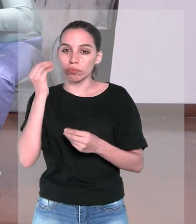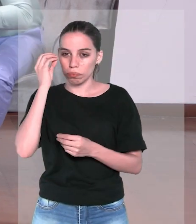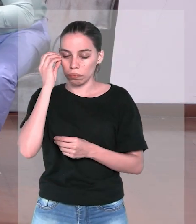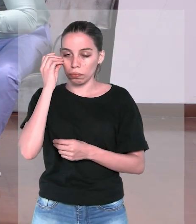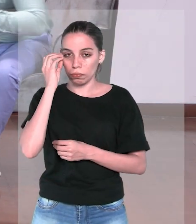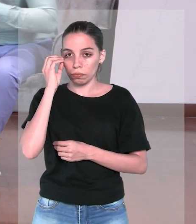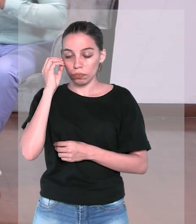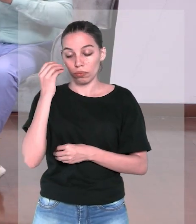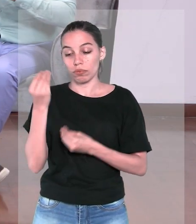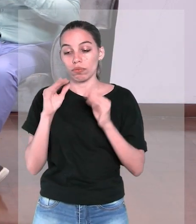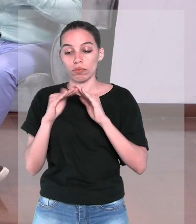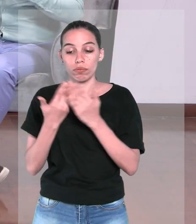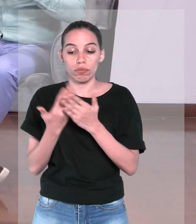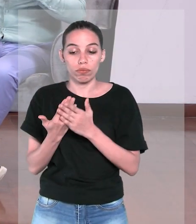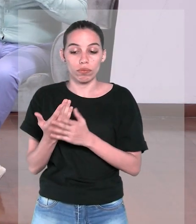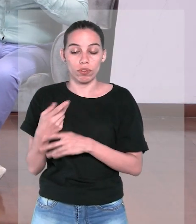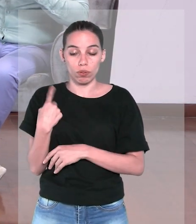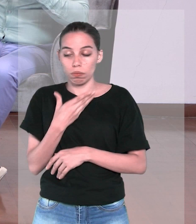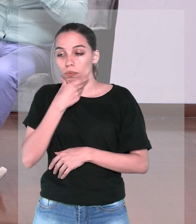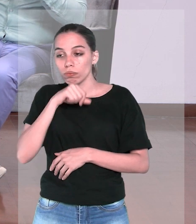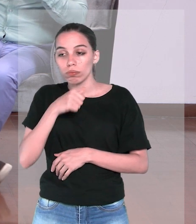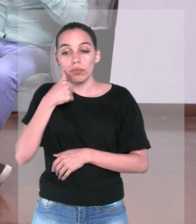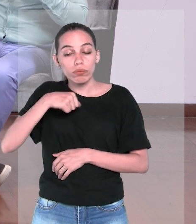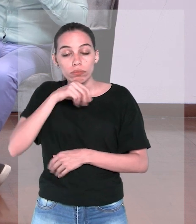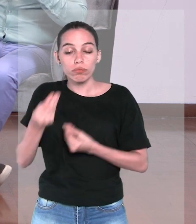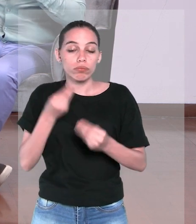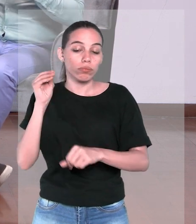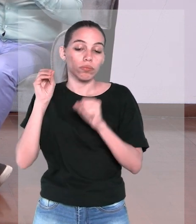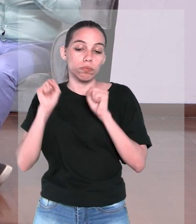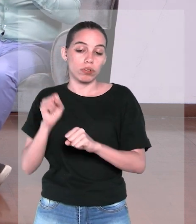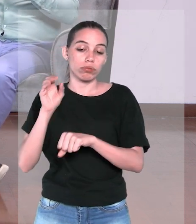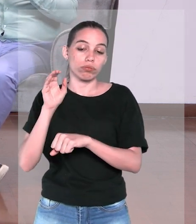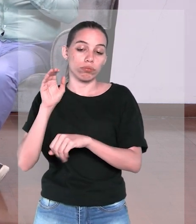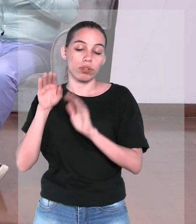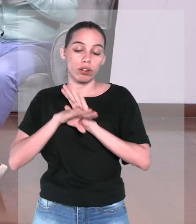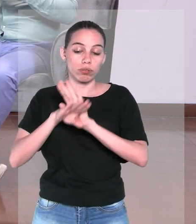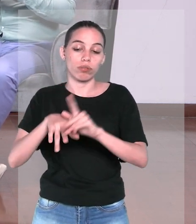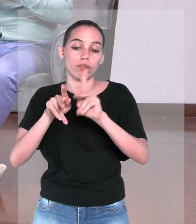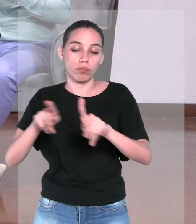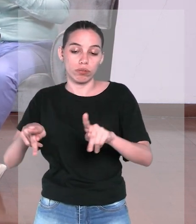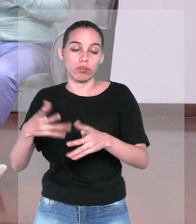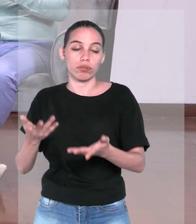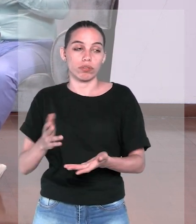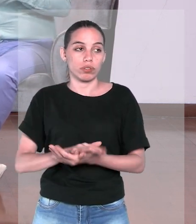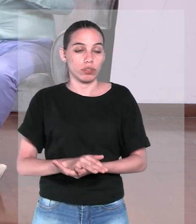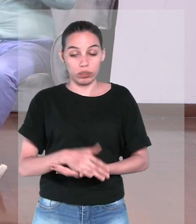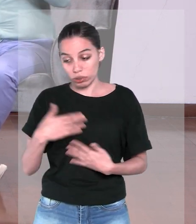pergunta. Ontem eu fui entrevistado e eu disse ao jornalista algo que eu vou dizer a você